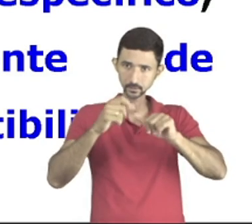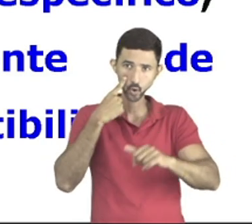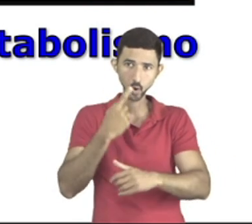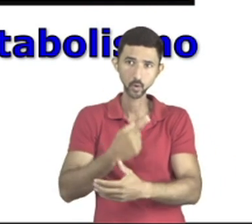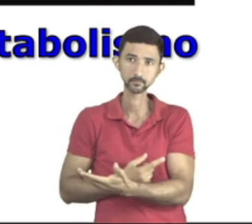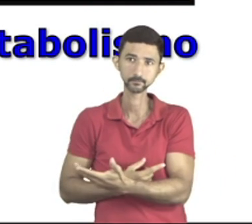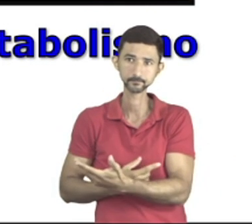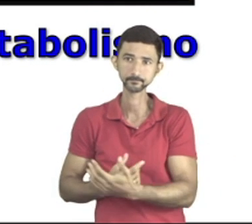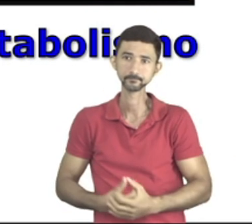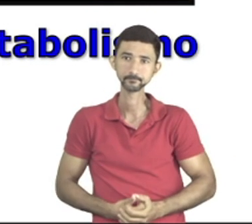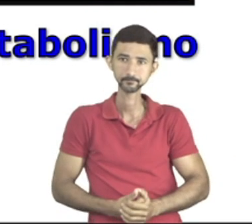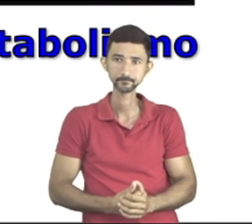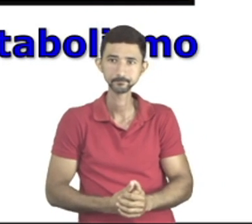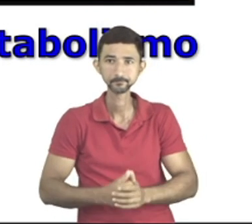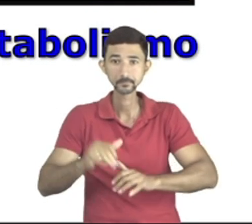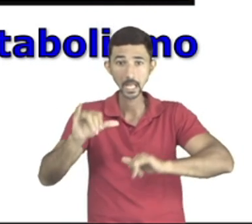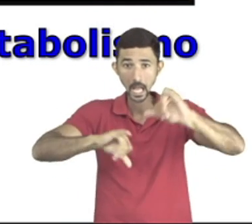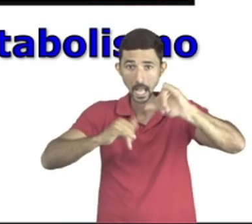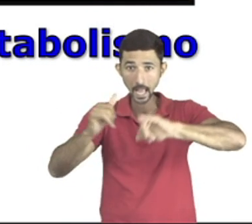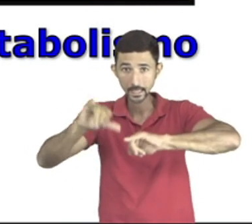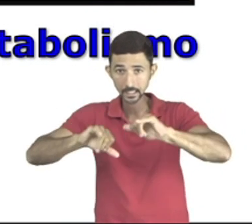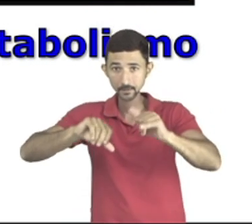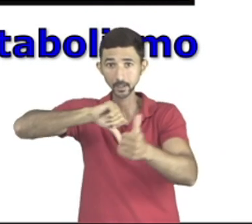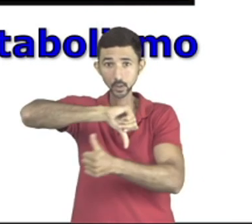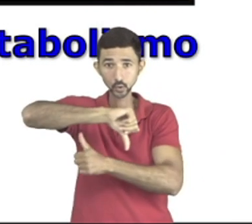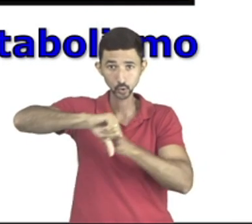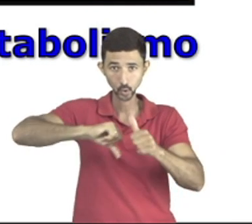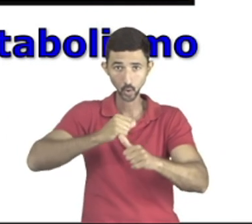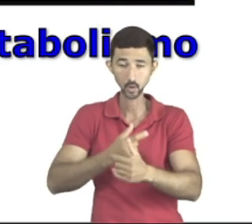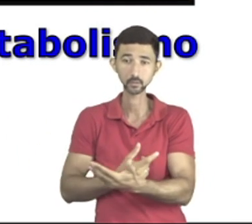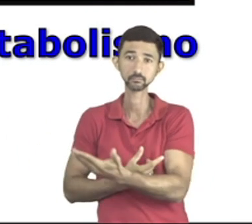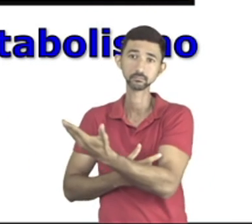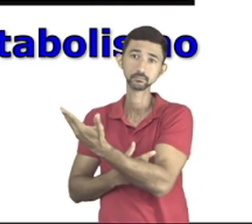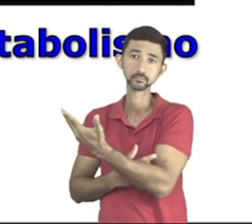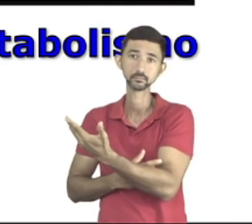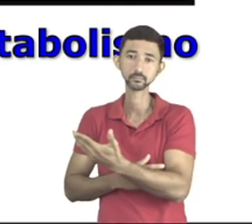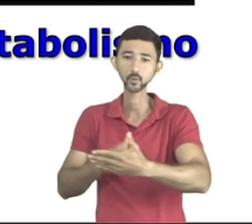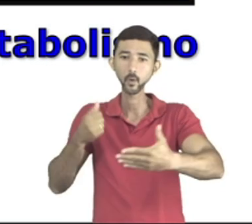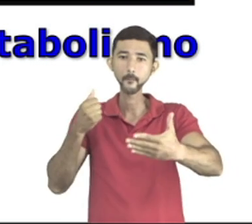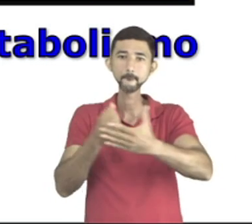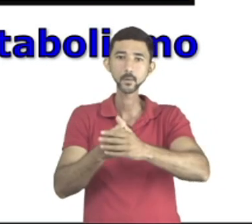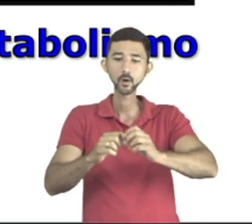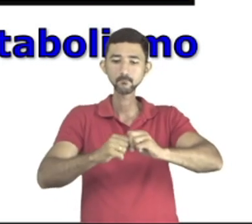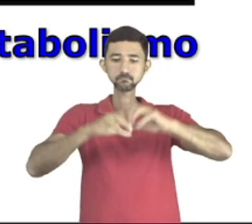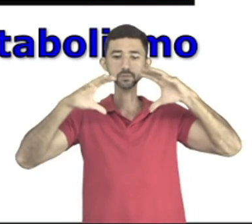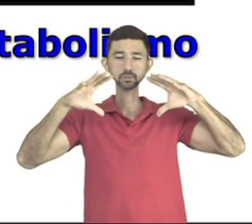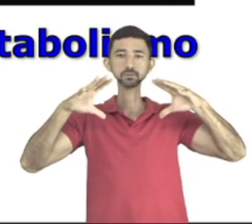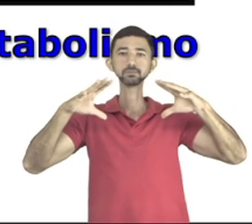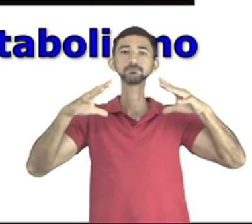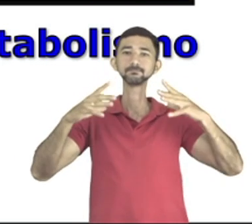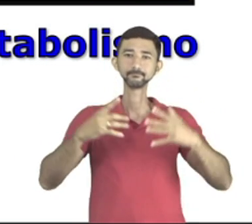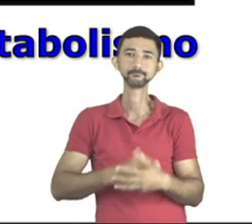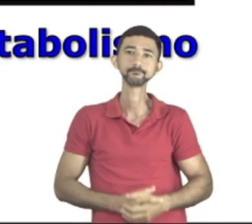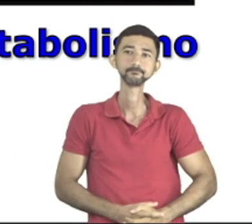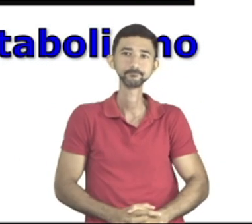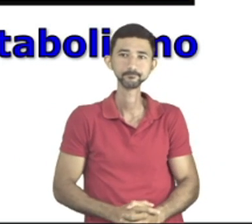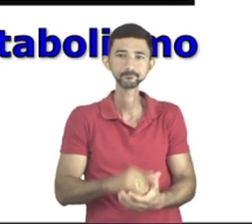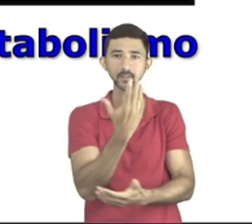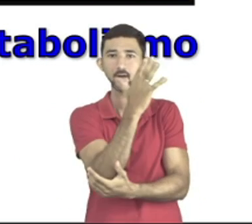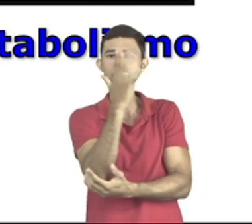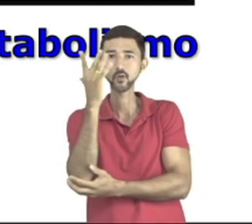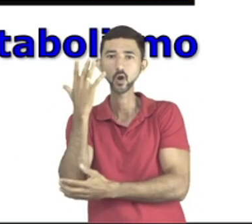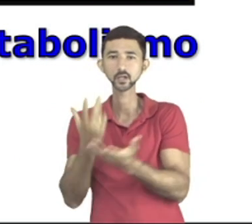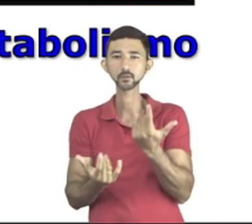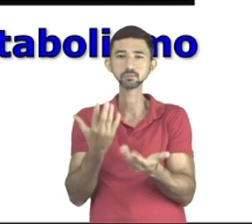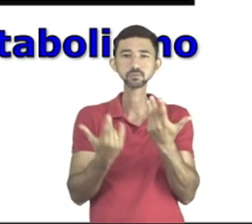Volta só aqui na química para você olhar. A química, ó, o airbag. Acionou o airbag, acabou, produziu gás. Floresta